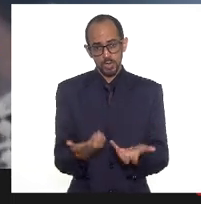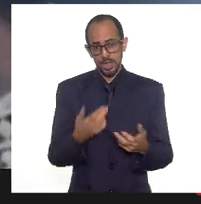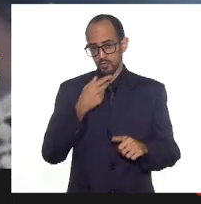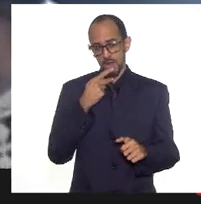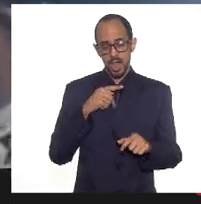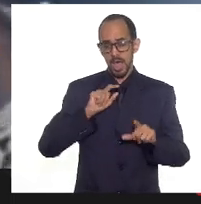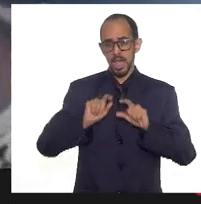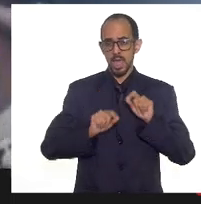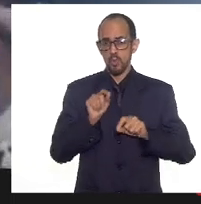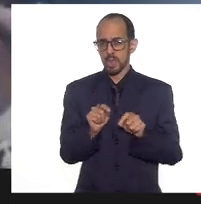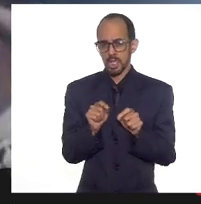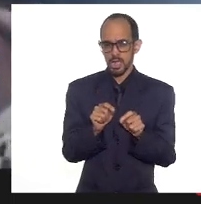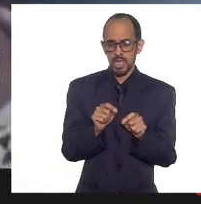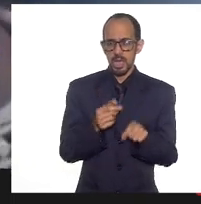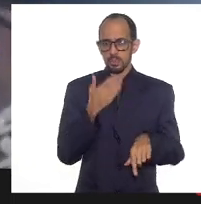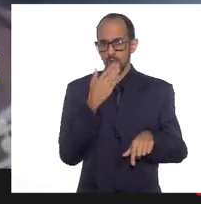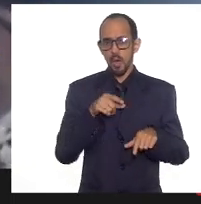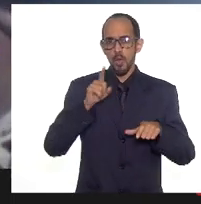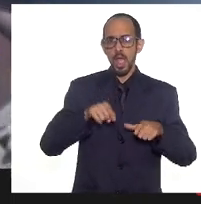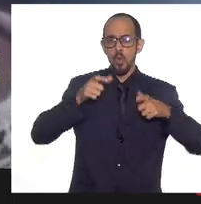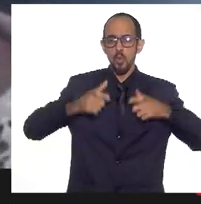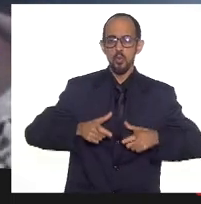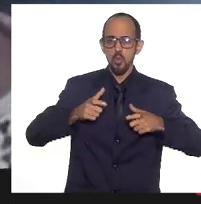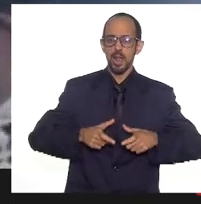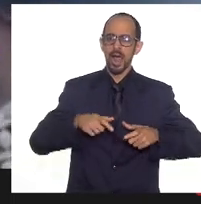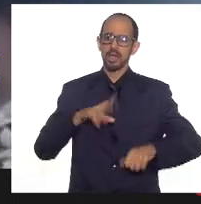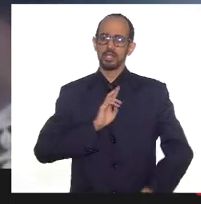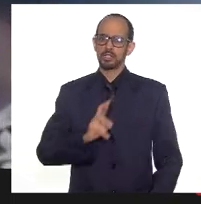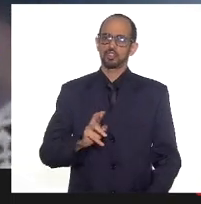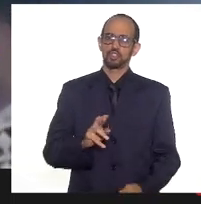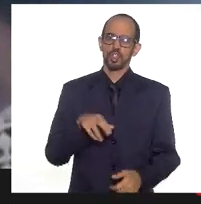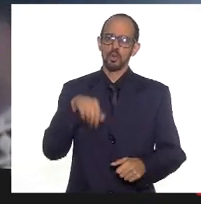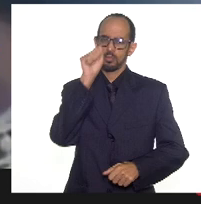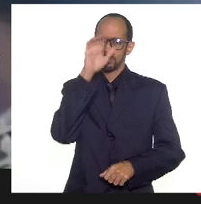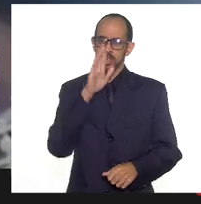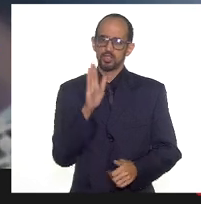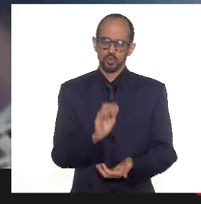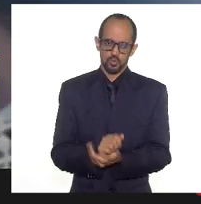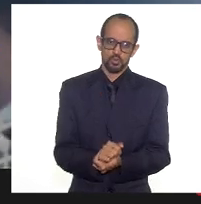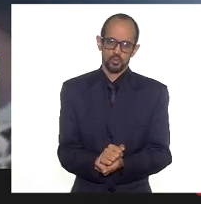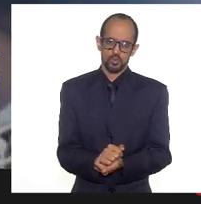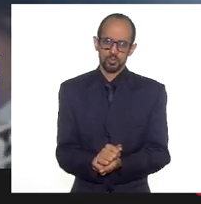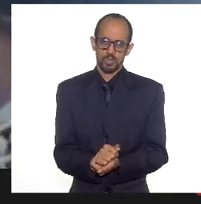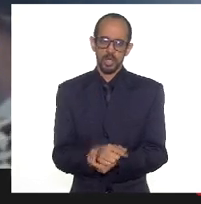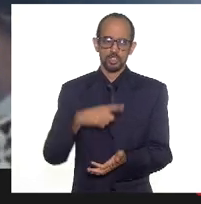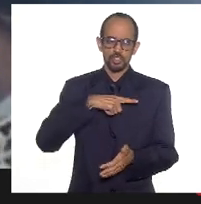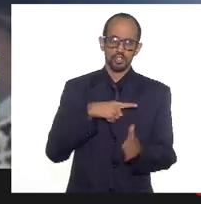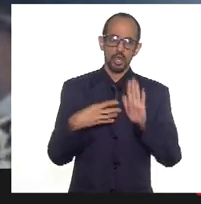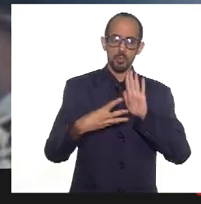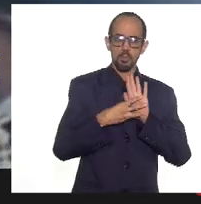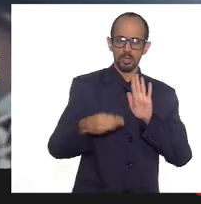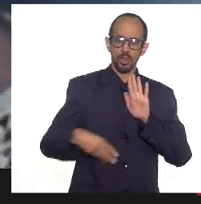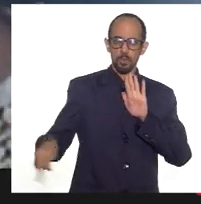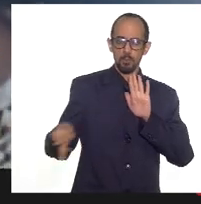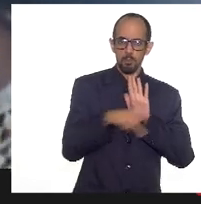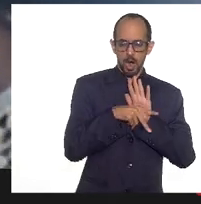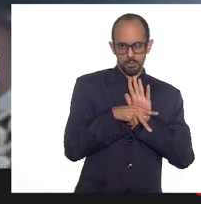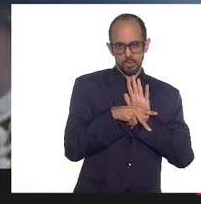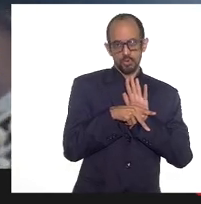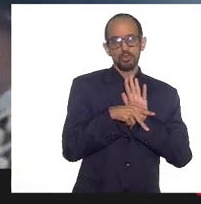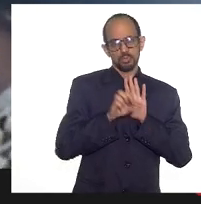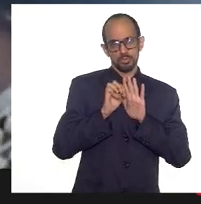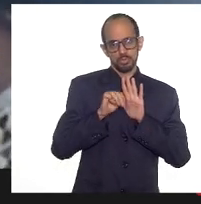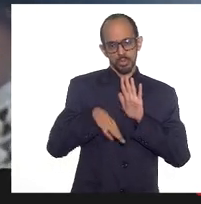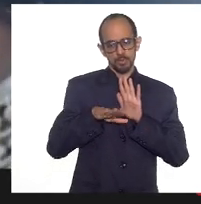com qual é o lugar da religião no Brasil, né? Pensando que nós temos um modelo próprio de laicidade. Muitas vezes, quando se fala